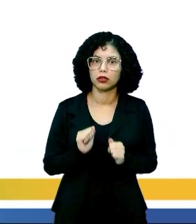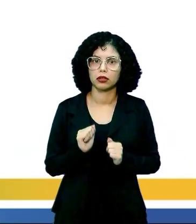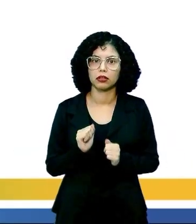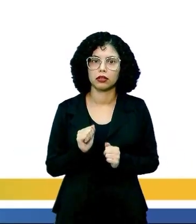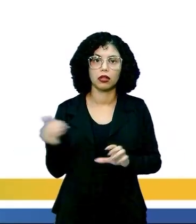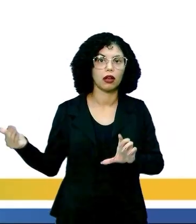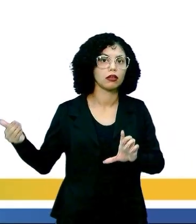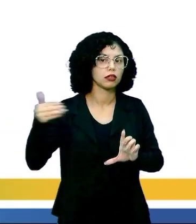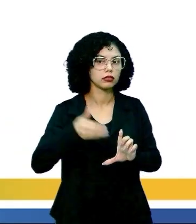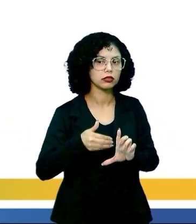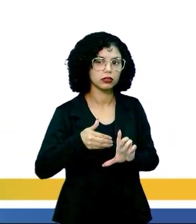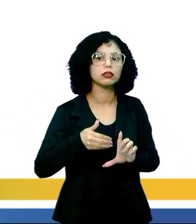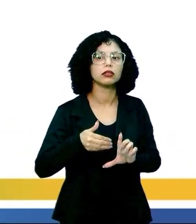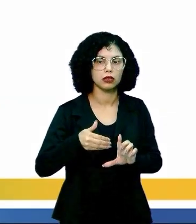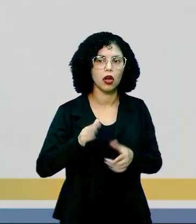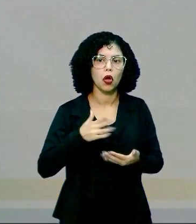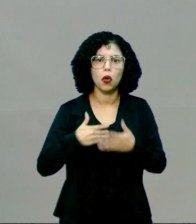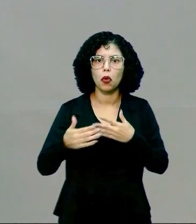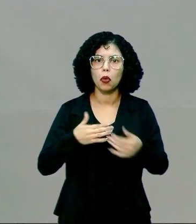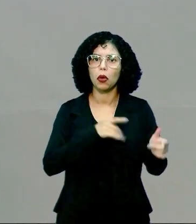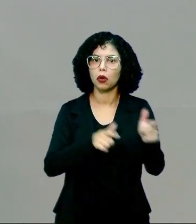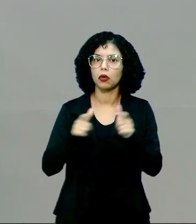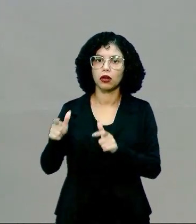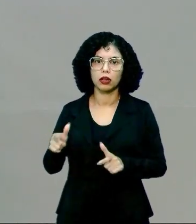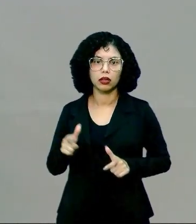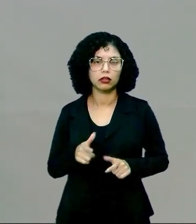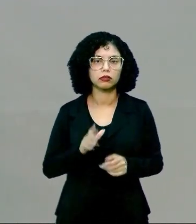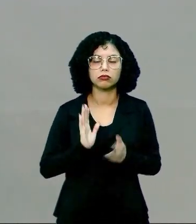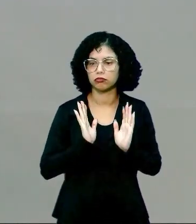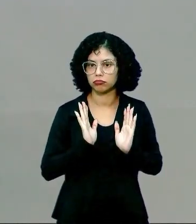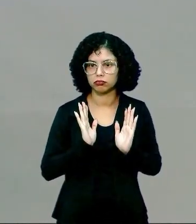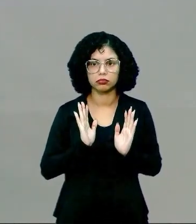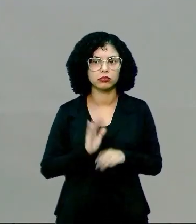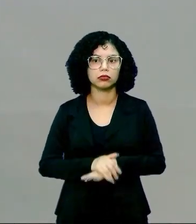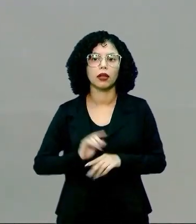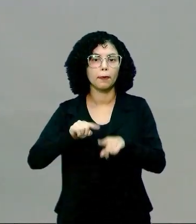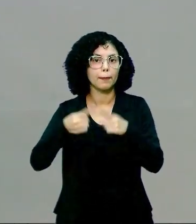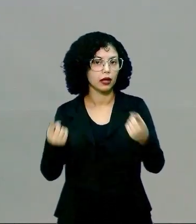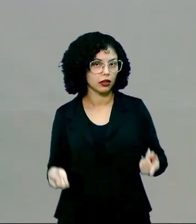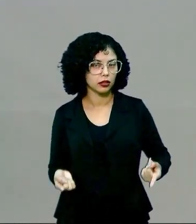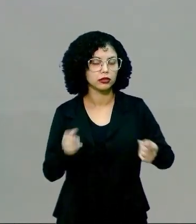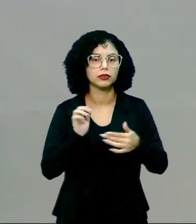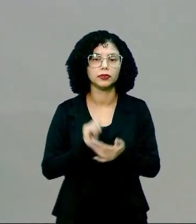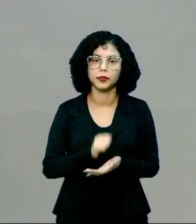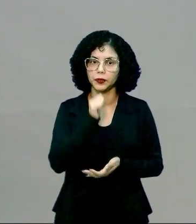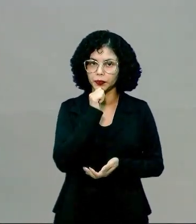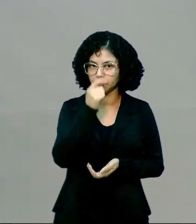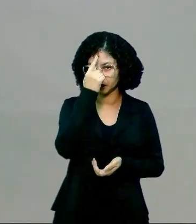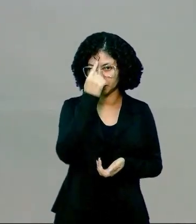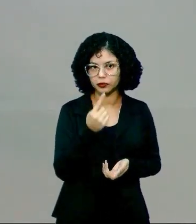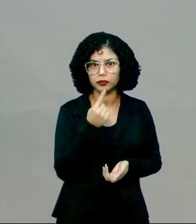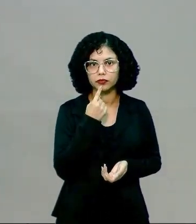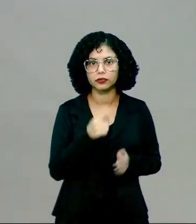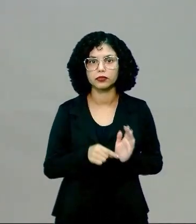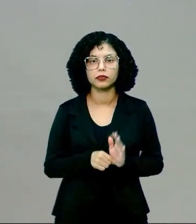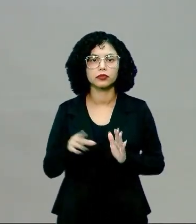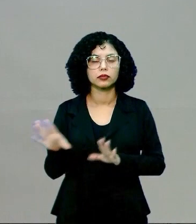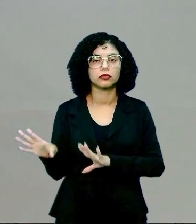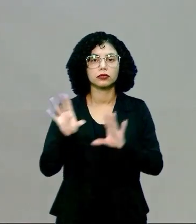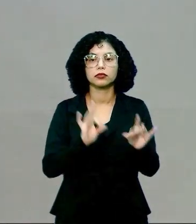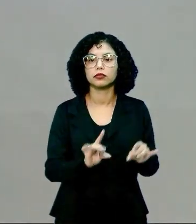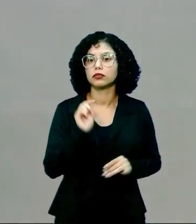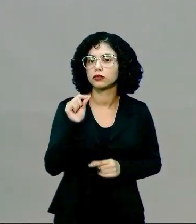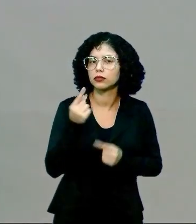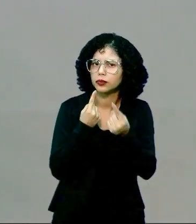estar acessando, digamos assim, qualquer outro lugar. Logo, a imagem, ela nos traz